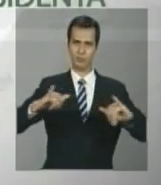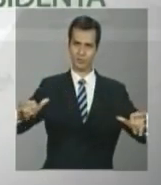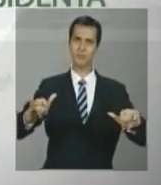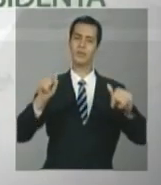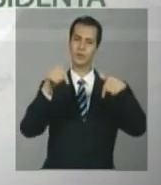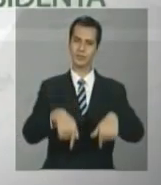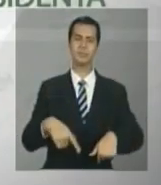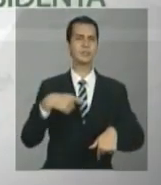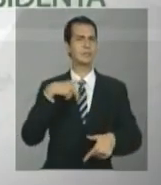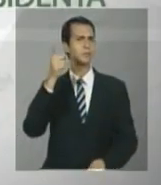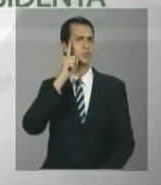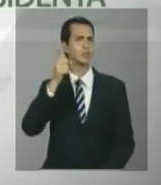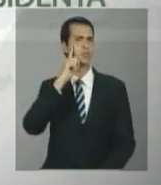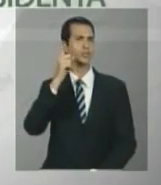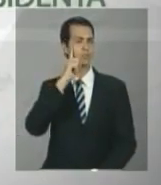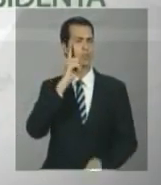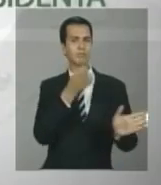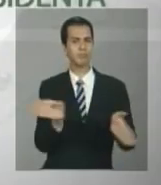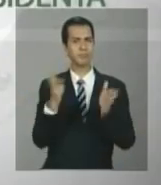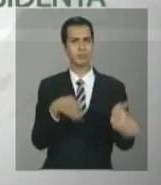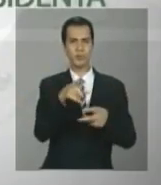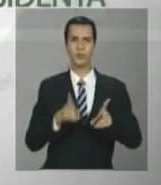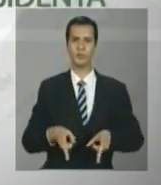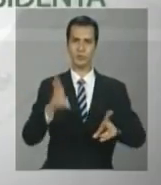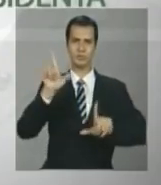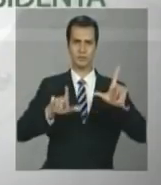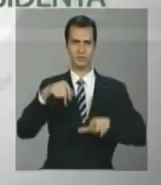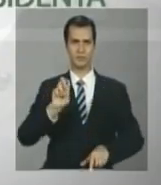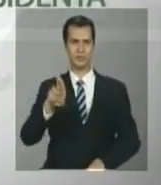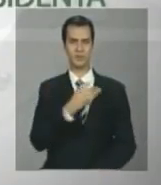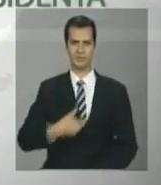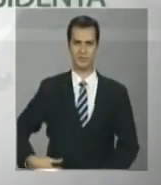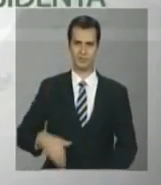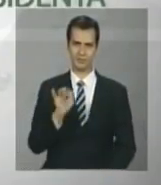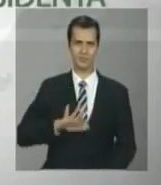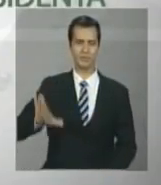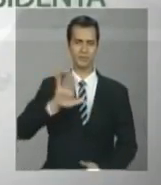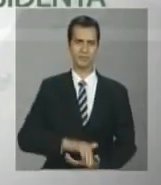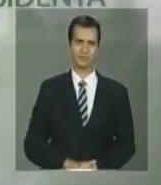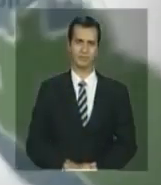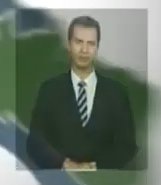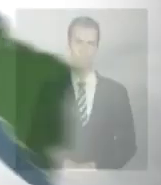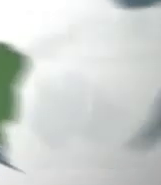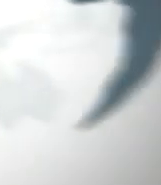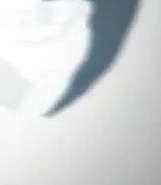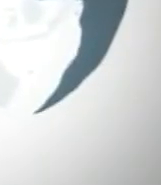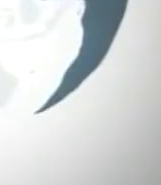em boletins diários na programação. Continue com a gente, a NBR e a TV do Governo Federal.